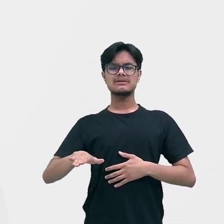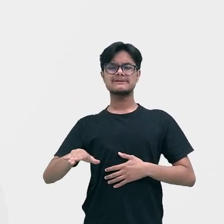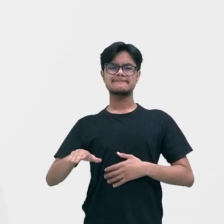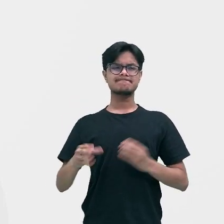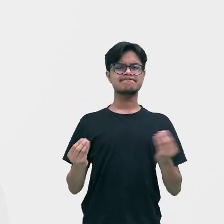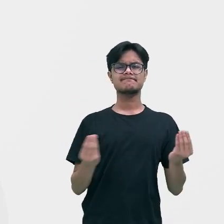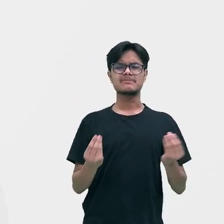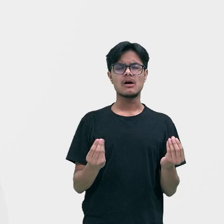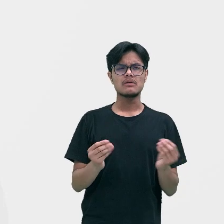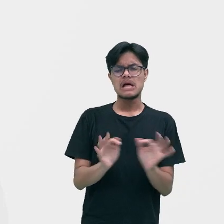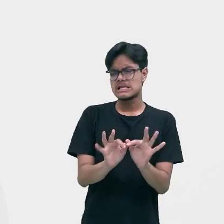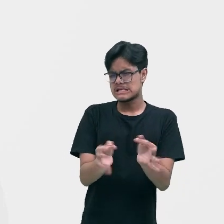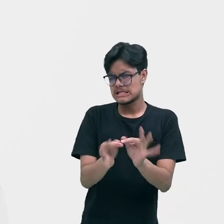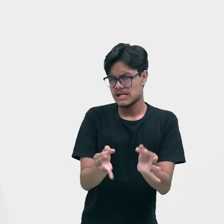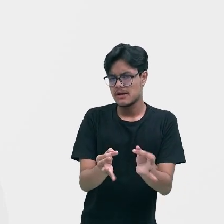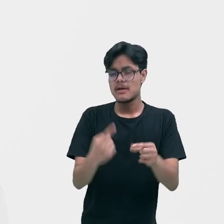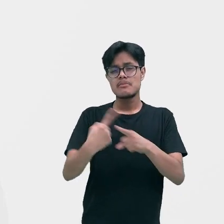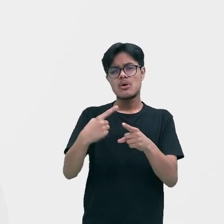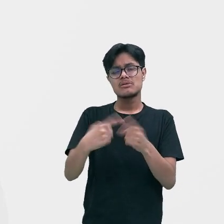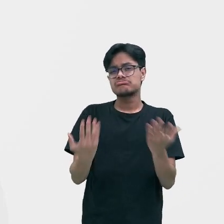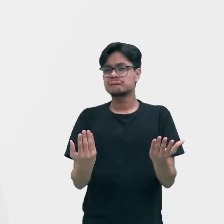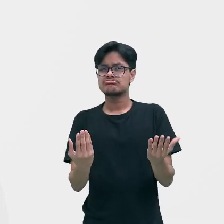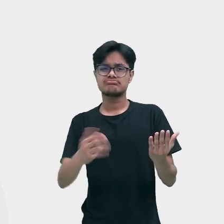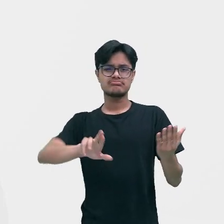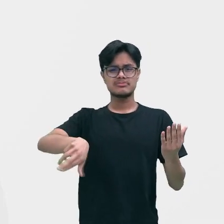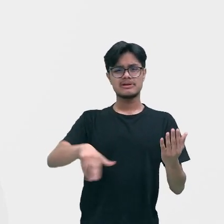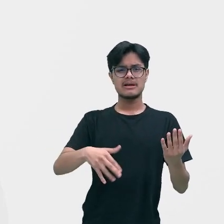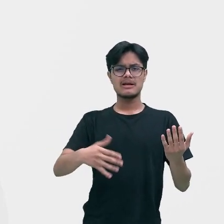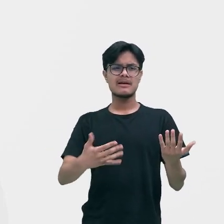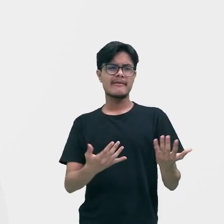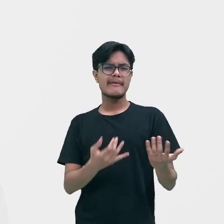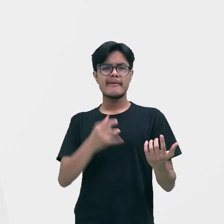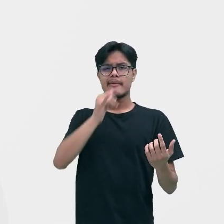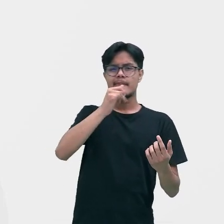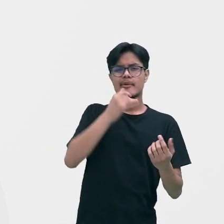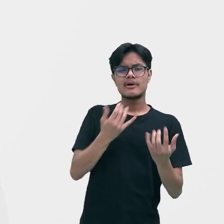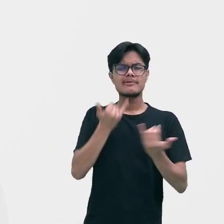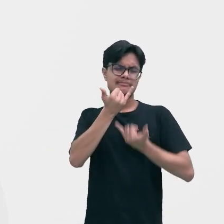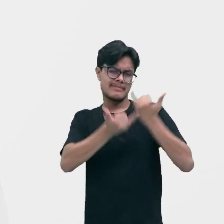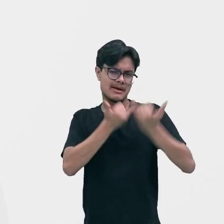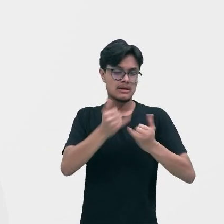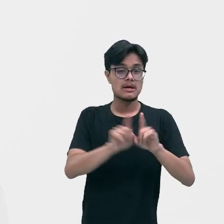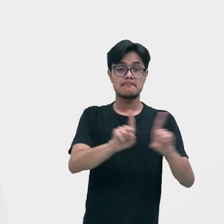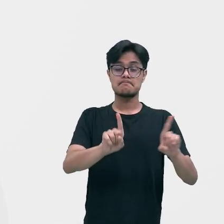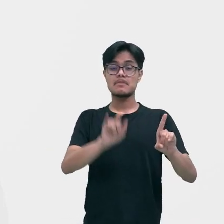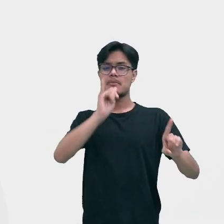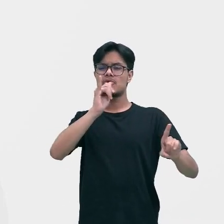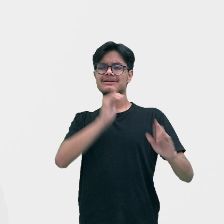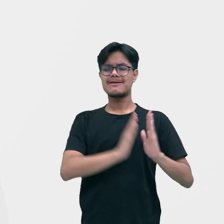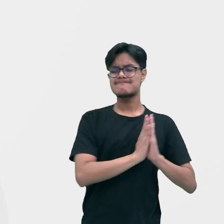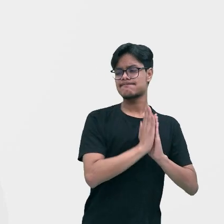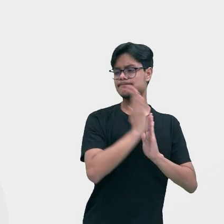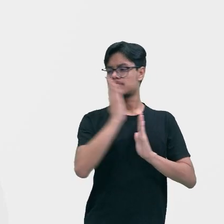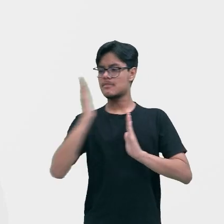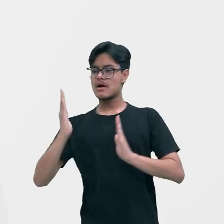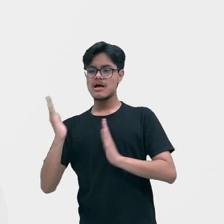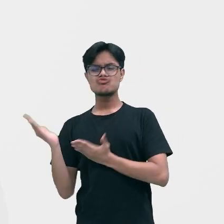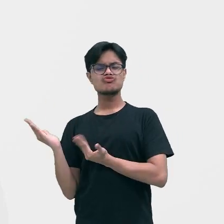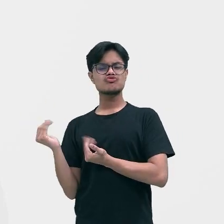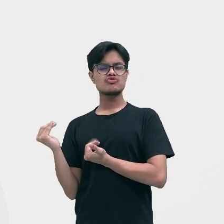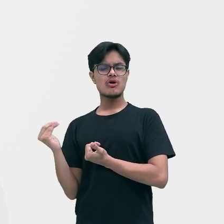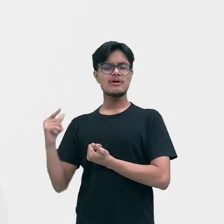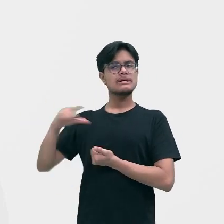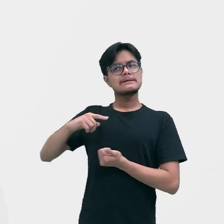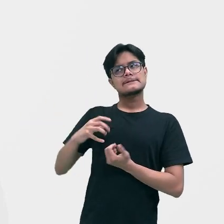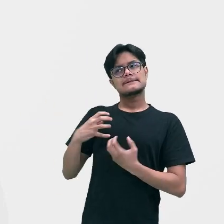mais suave, porque as descobertas elas são feitas de formas mais lúdicas, numa brincadeira. Quando a gente entra na adolescência, é normal a gente querer